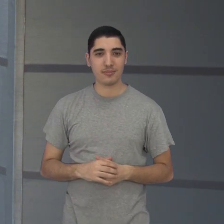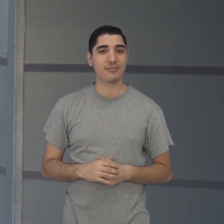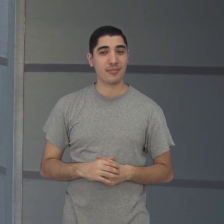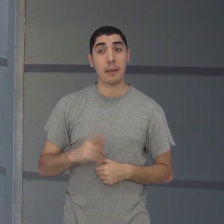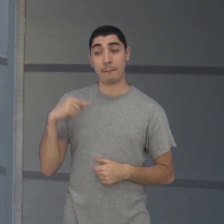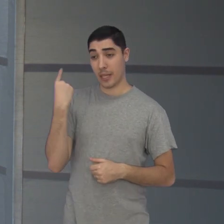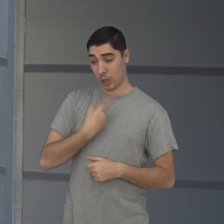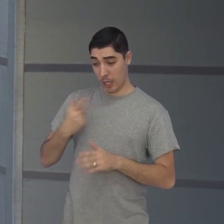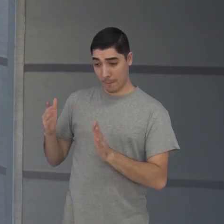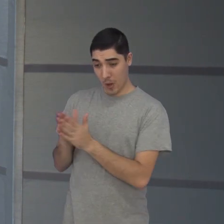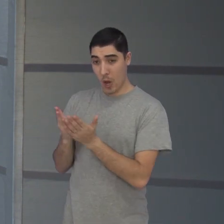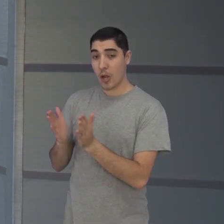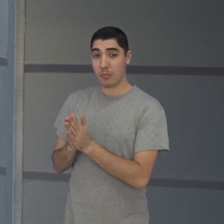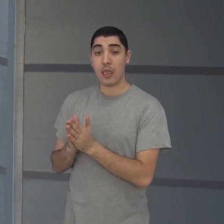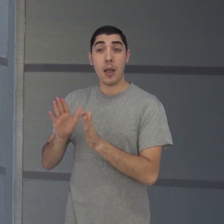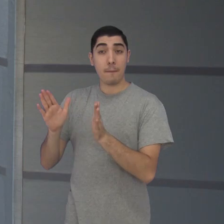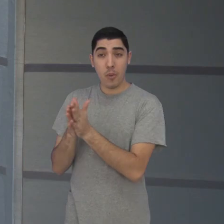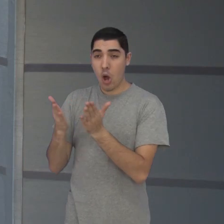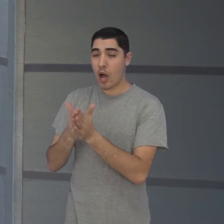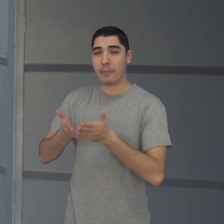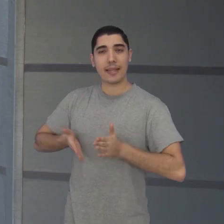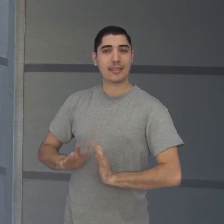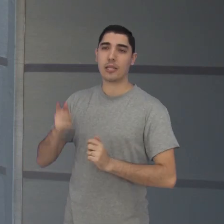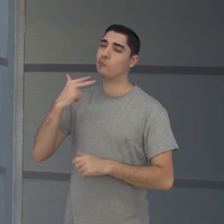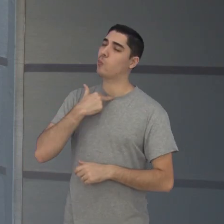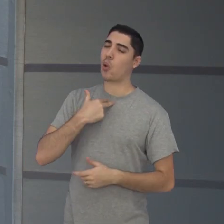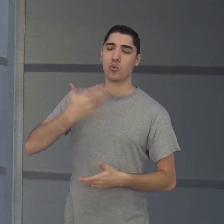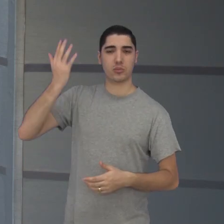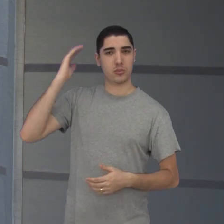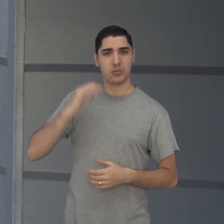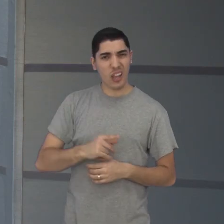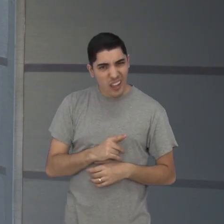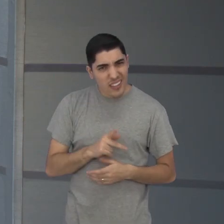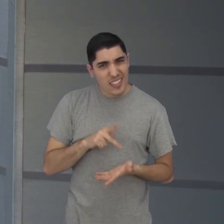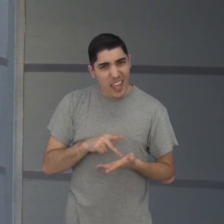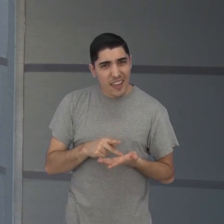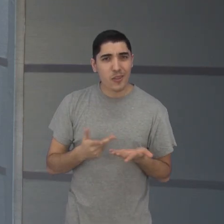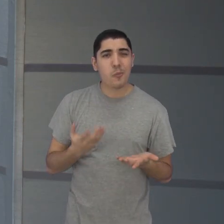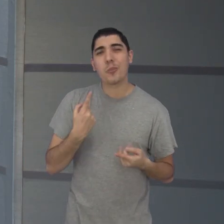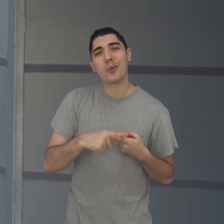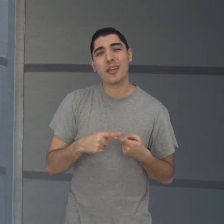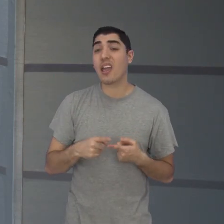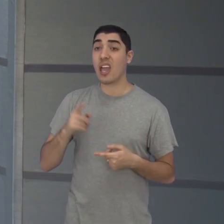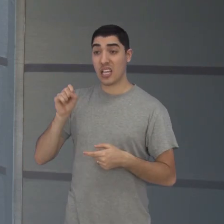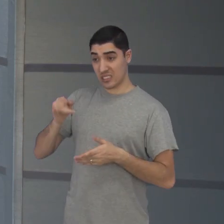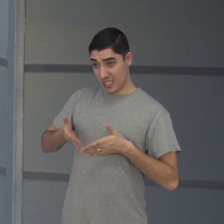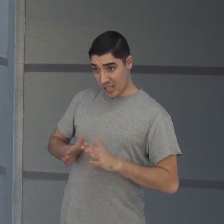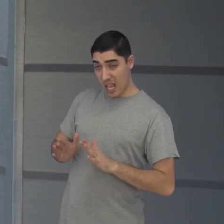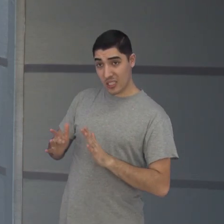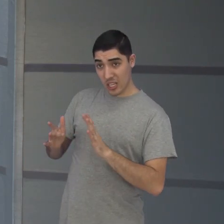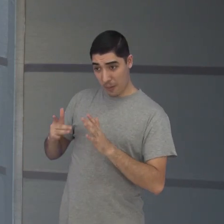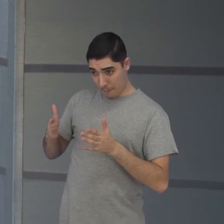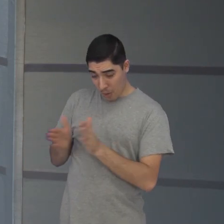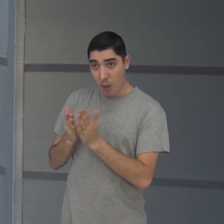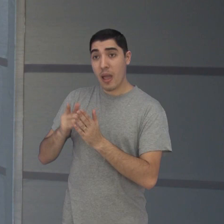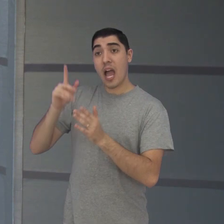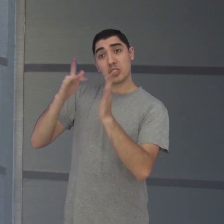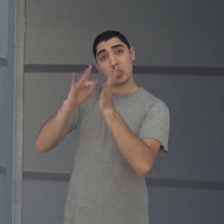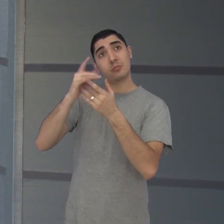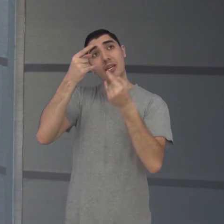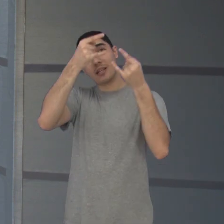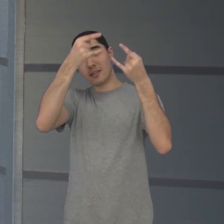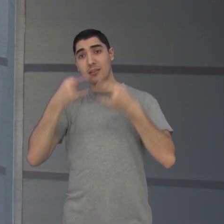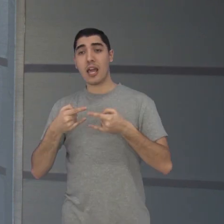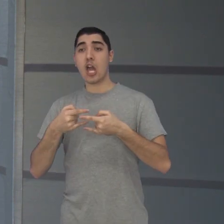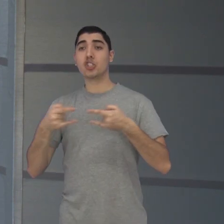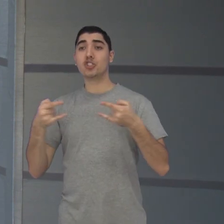verdade. Não, mas a gente que é pobre, a vida é do pobre não devia nascer. Não, você acha que não? Ou se nascesse, então, Jesus devia mandar com um chequinho